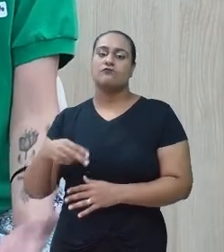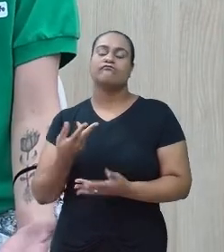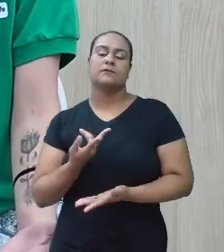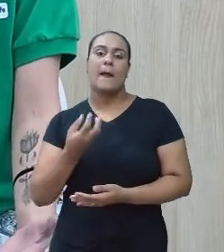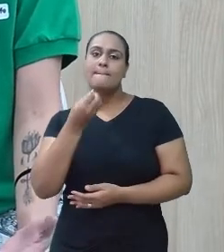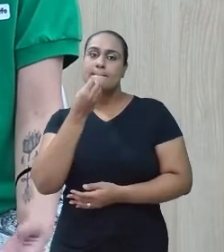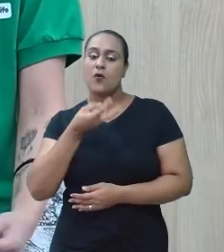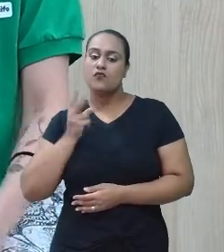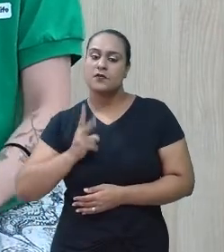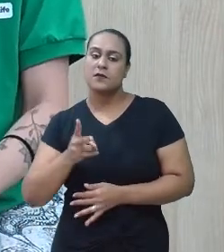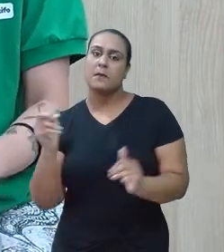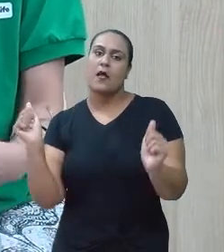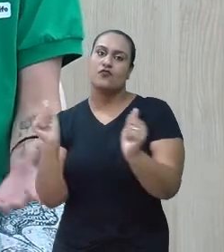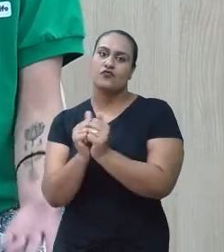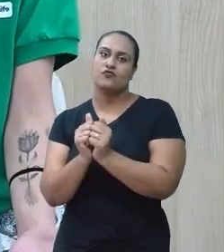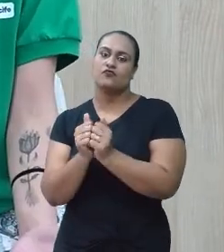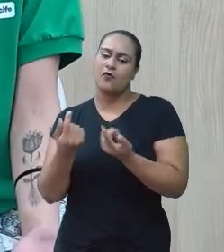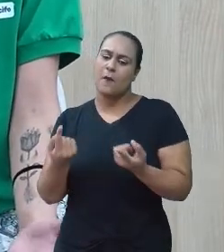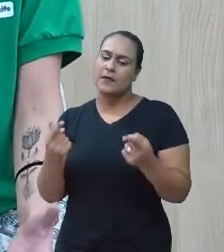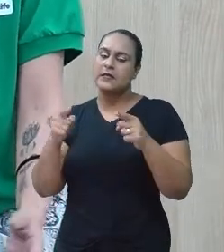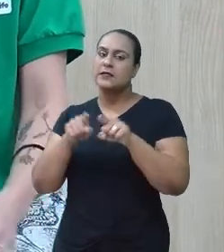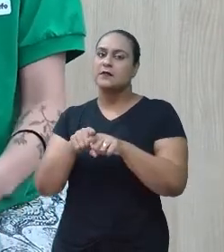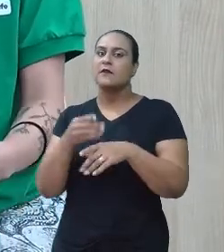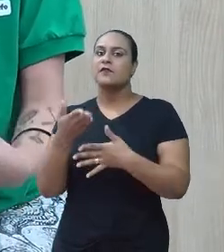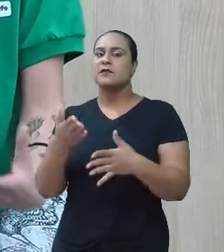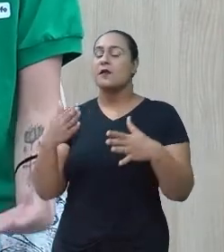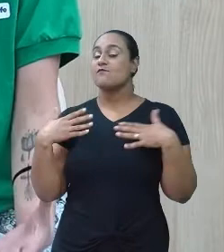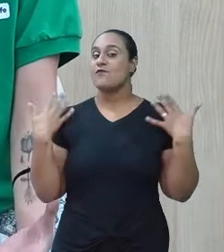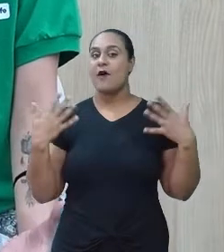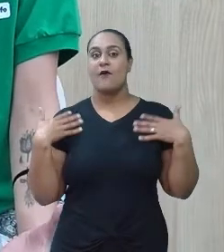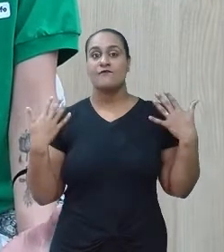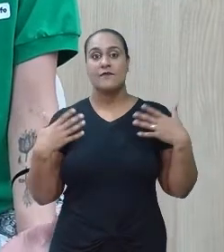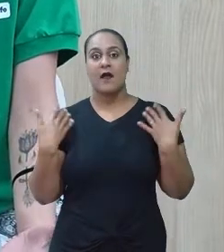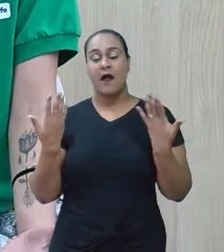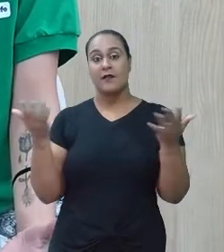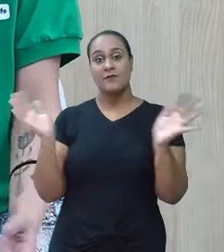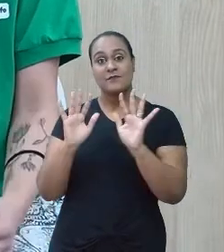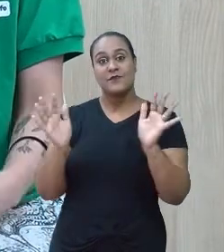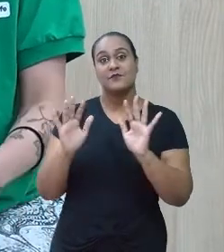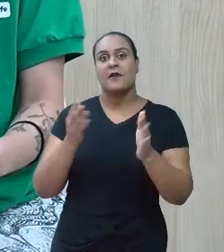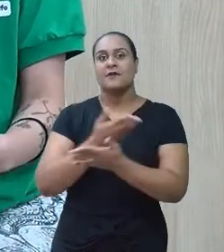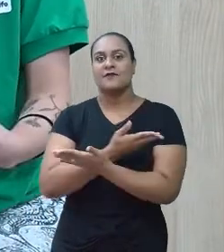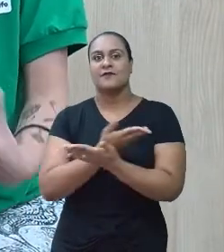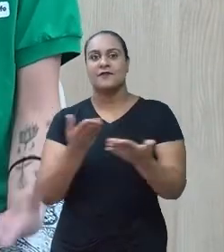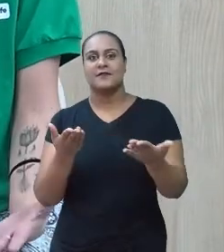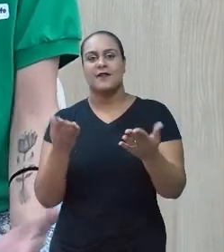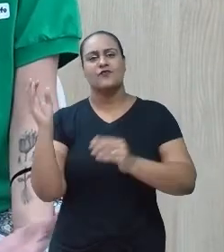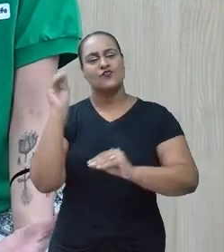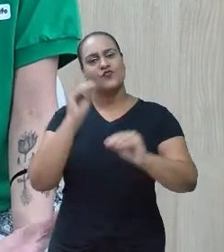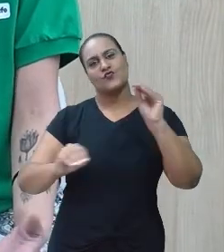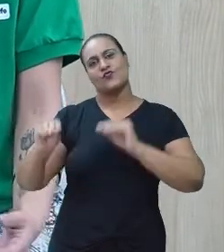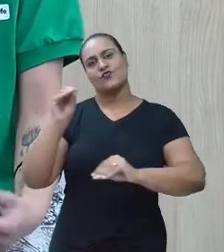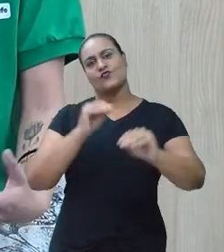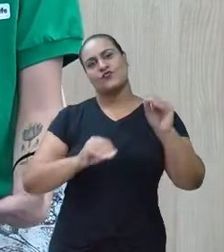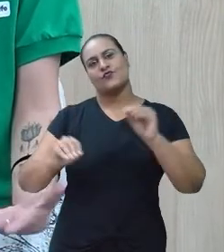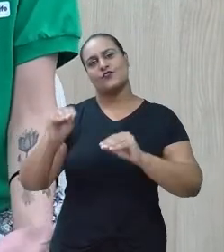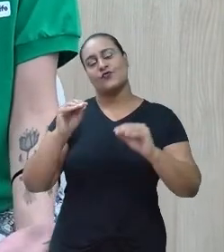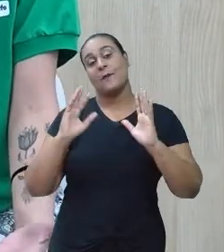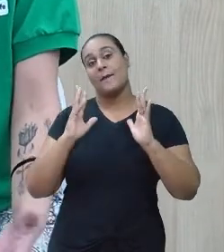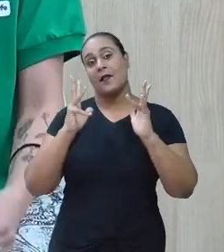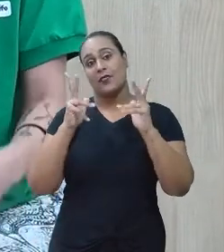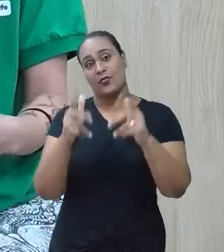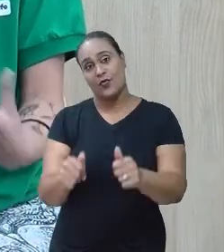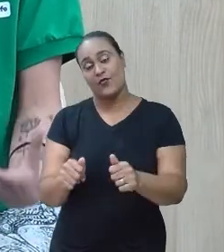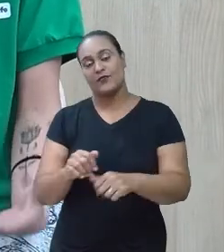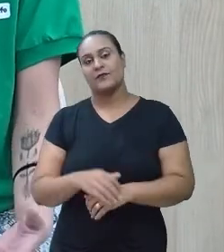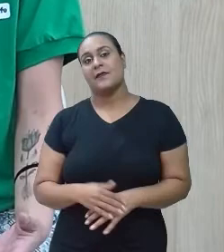em parceria, e é com muito entusiasmo que eu me despeço hoje de vocês, certo? Um cheiro grande para todo